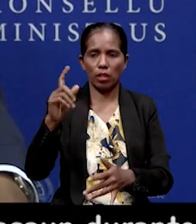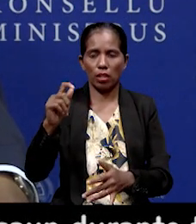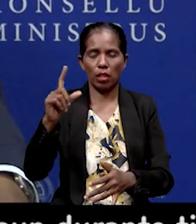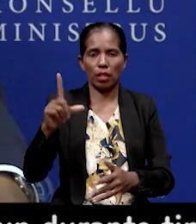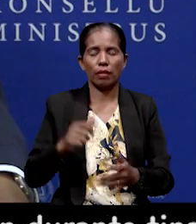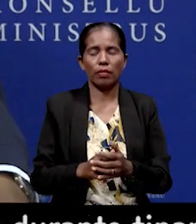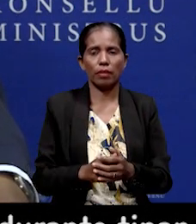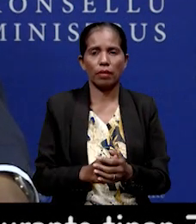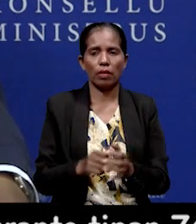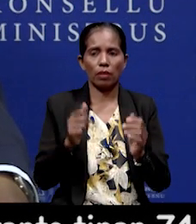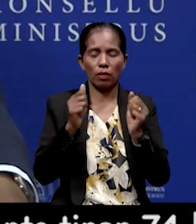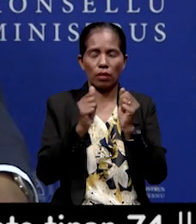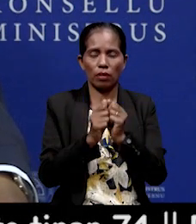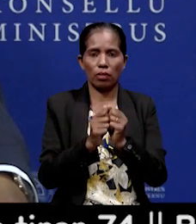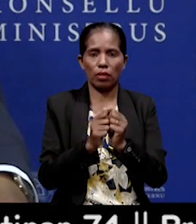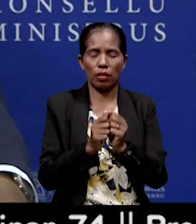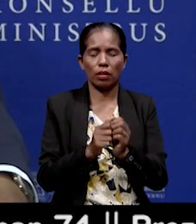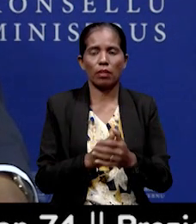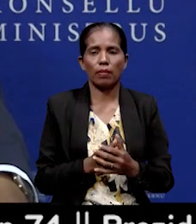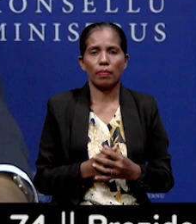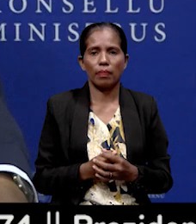Ho aprovação ni dene, ho aprovação diploma ni dene